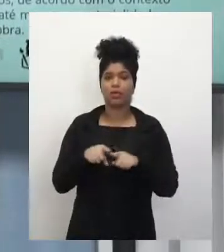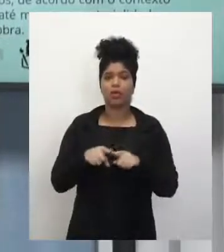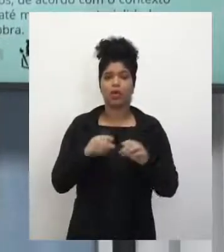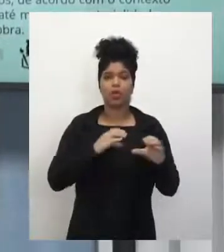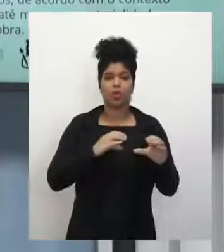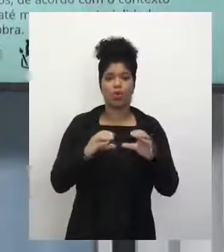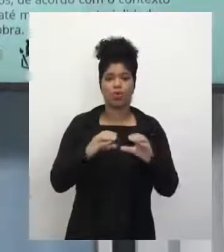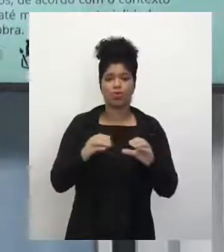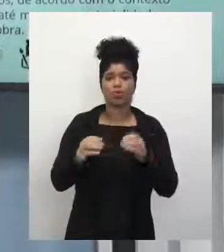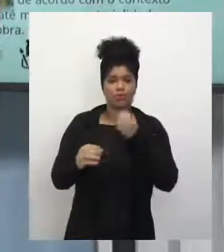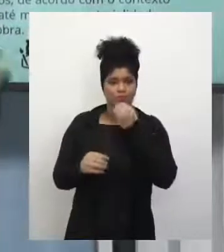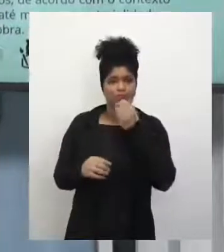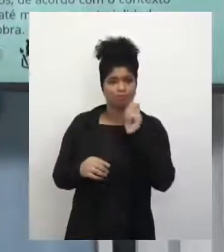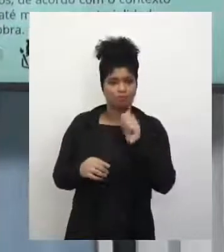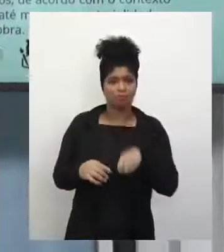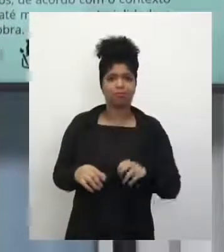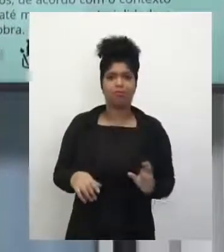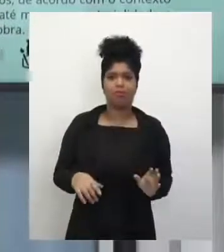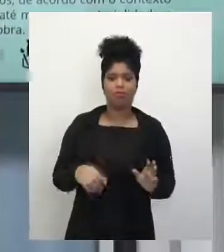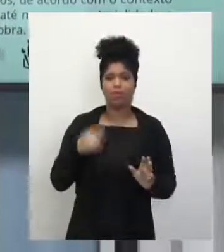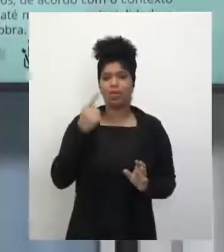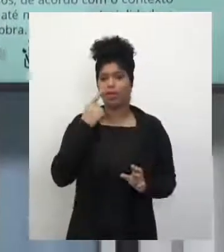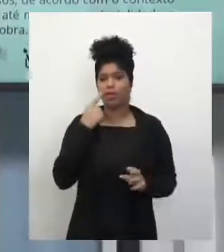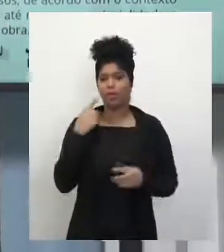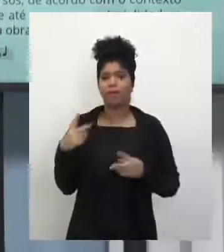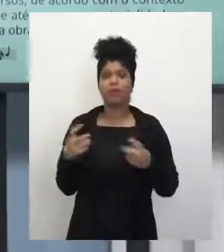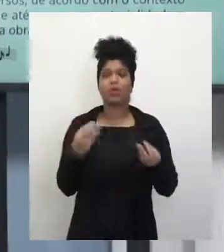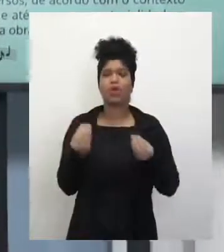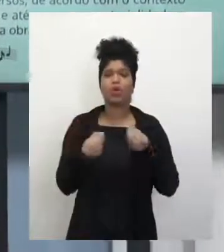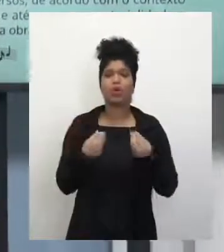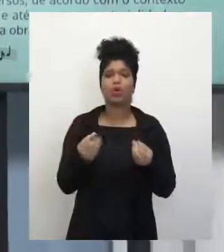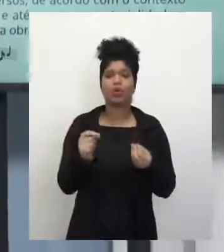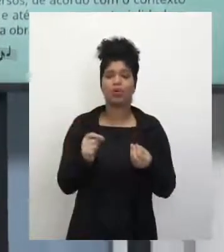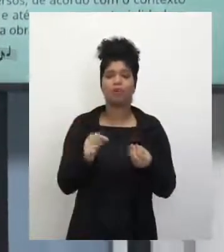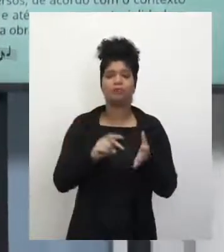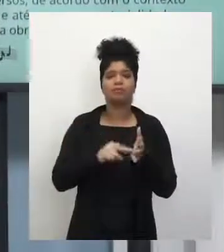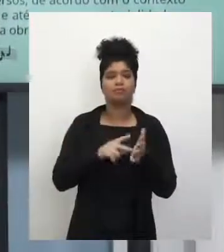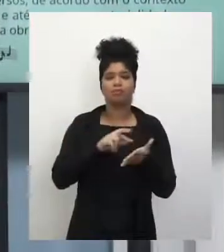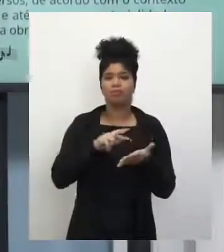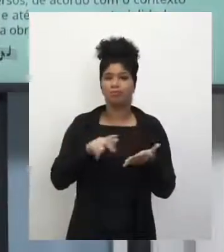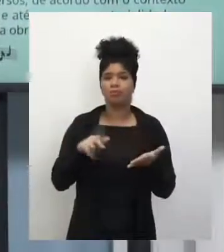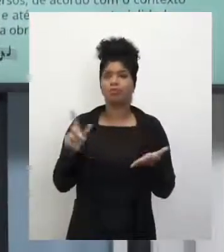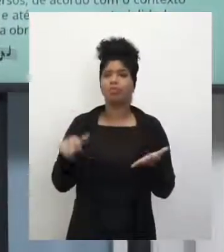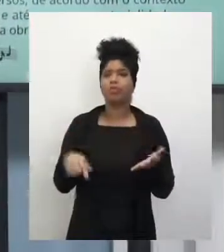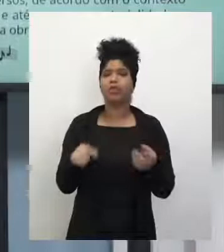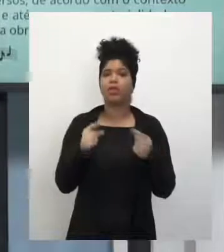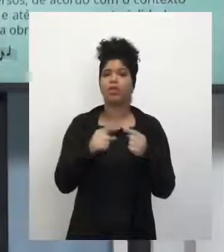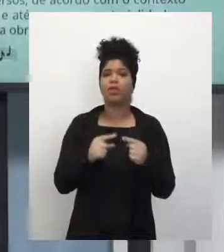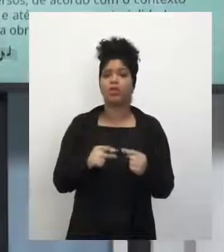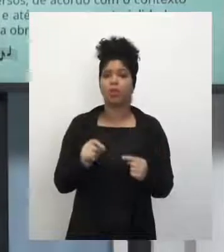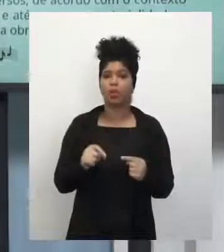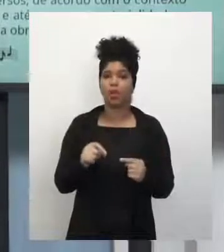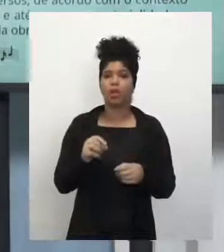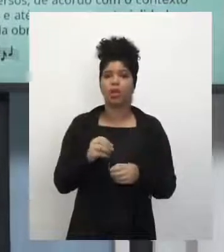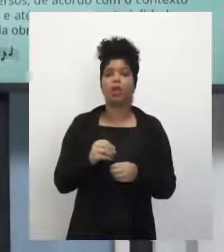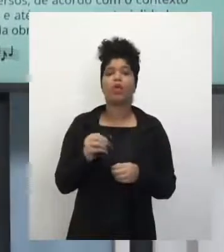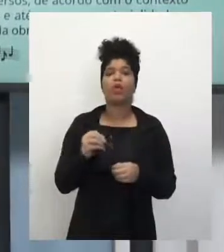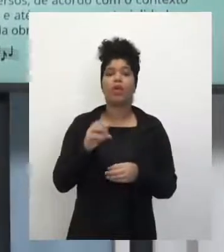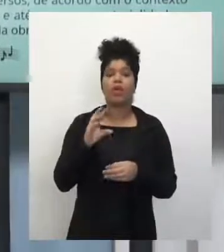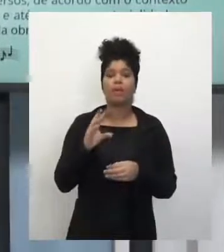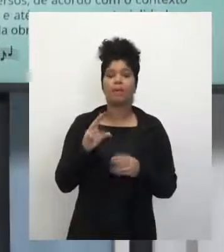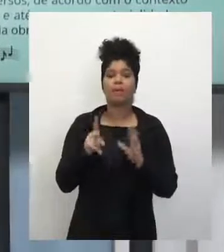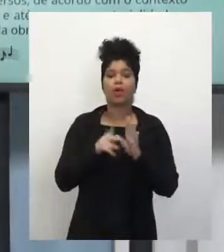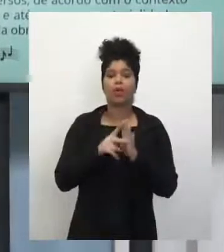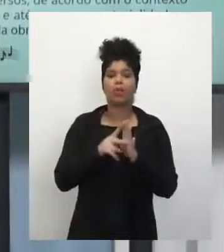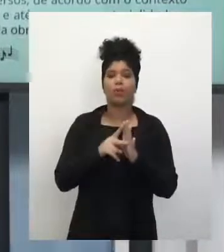tá? Então, dessa mesma forma, apresenta também significados os mais diversos, tá? De acordo aí com o contexto onde está inserida essa